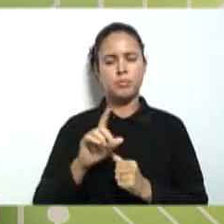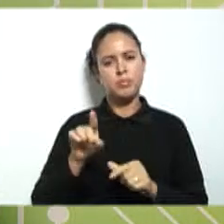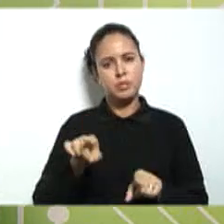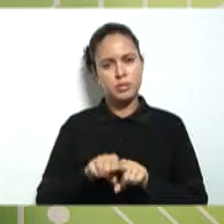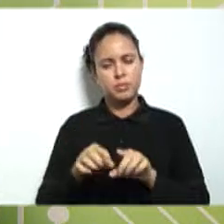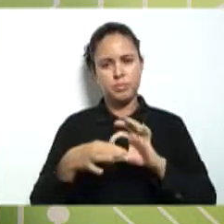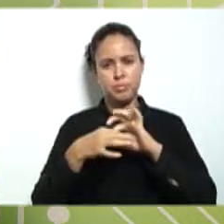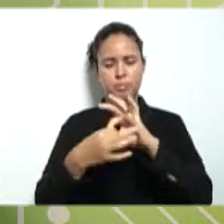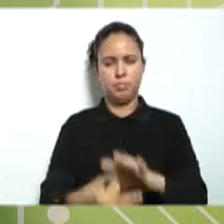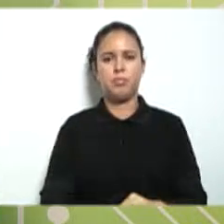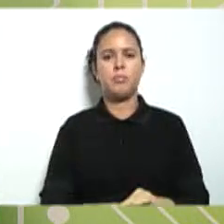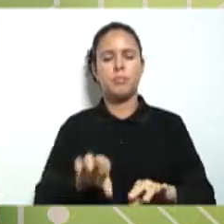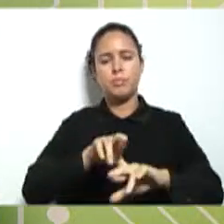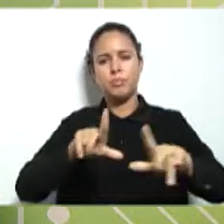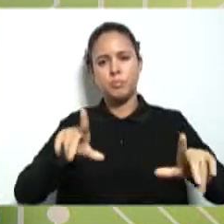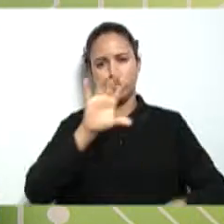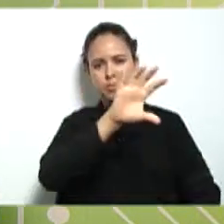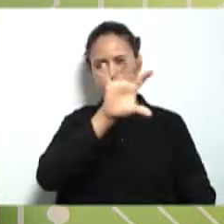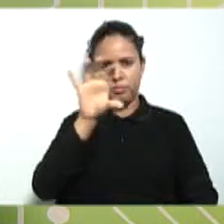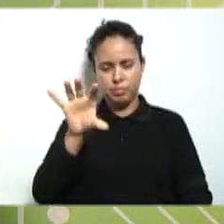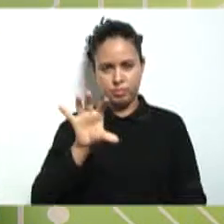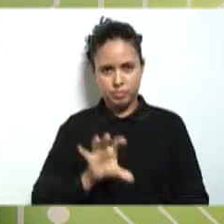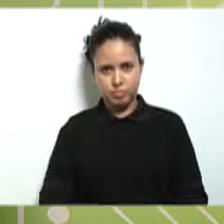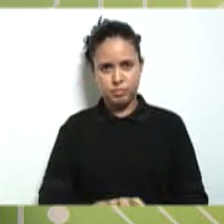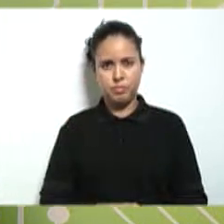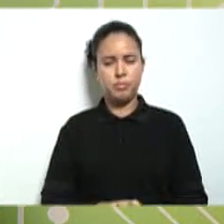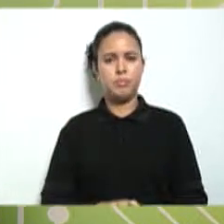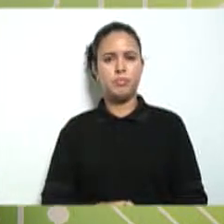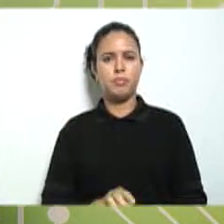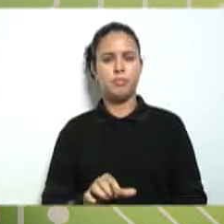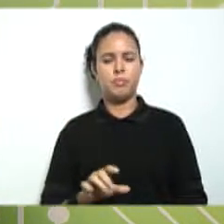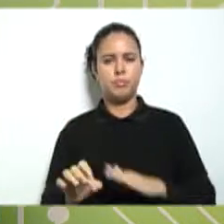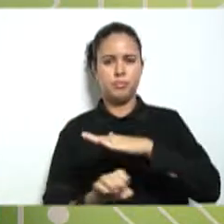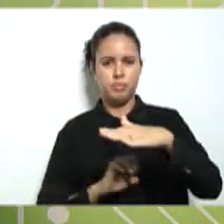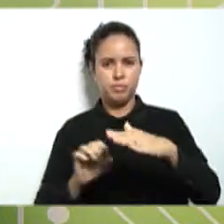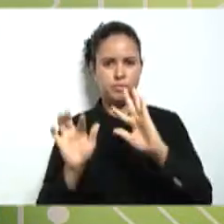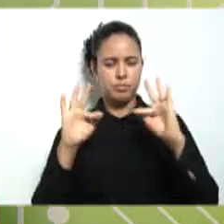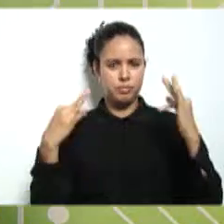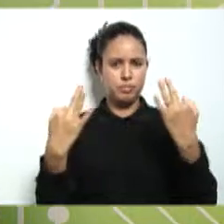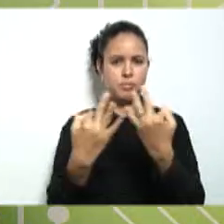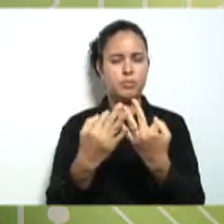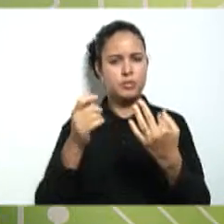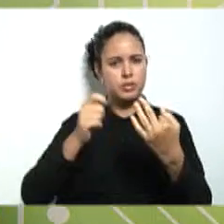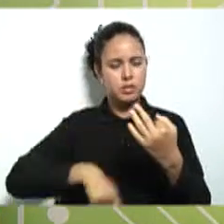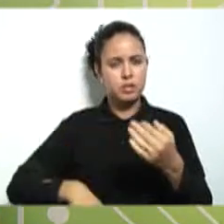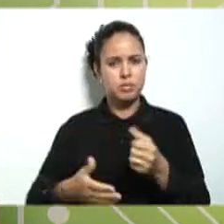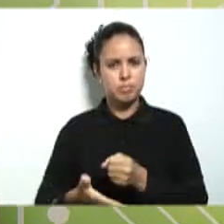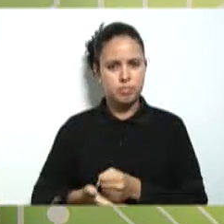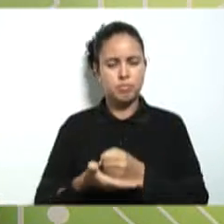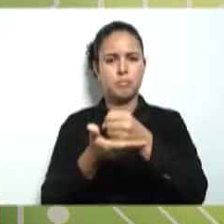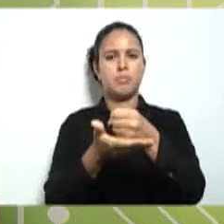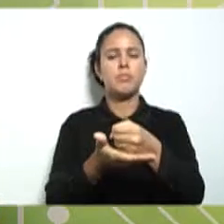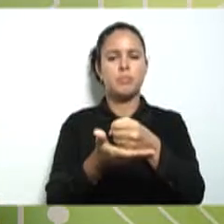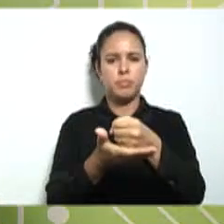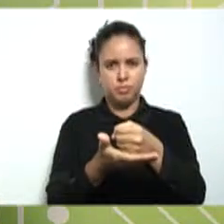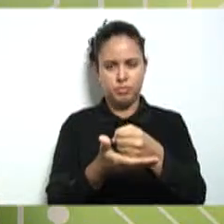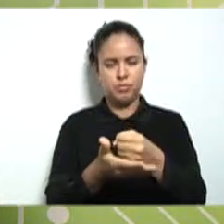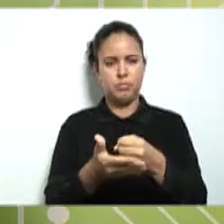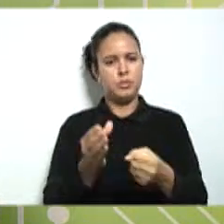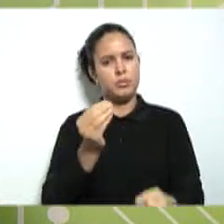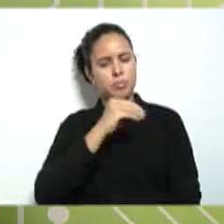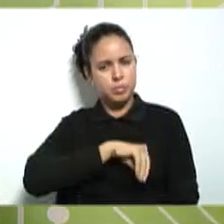também às nossas diferenças regionais. As empresas familiares, elas tendem a dar uma compensação para os seus funcionários um pouquinho melhor, a